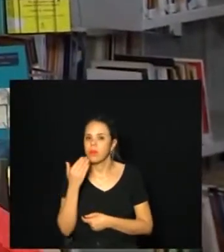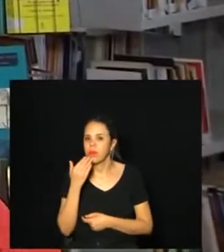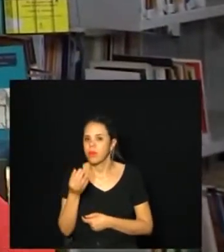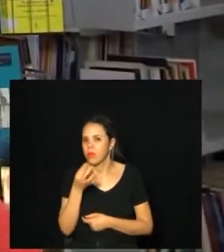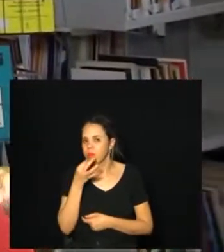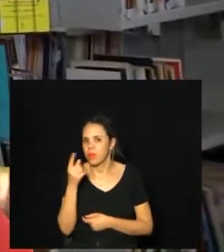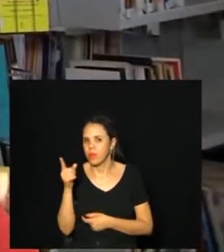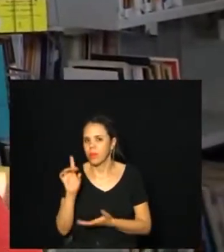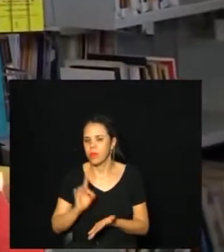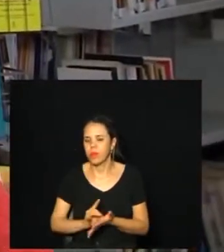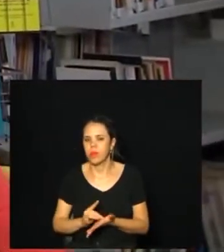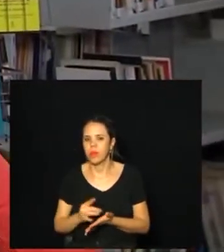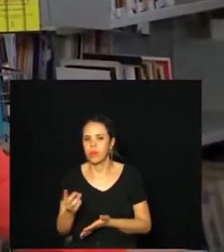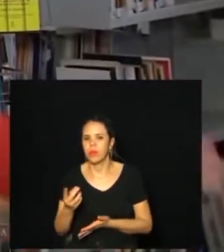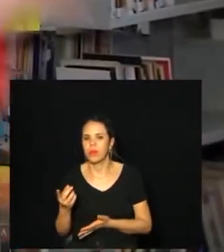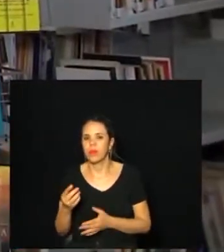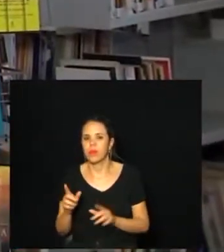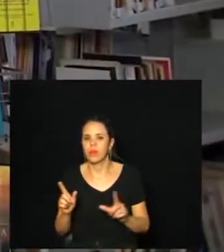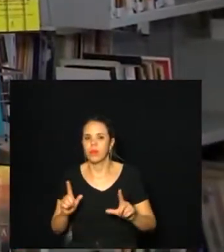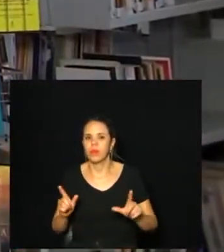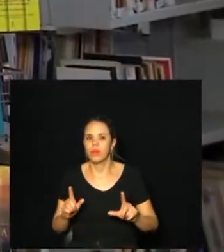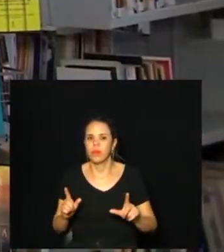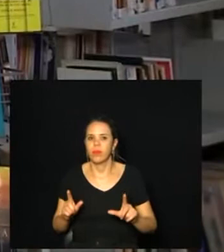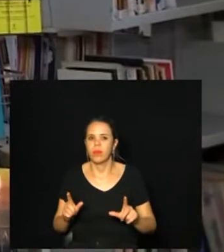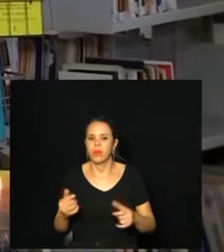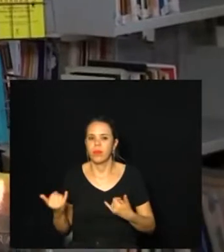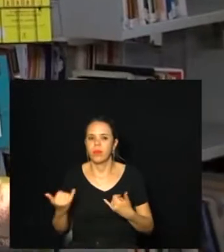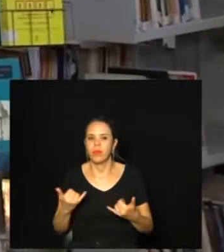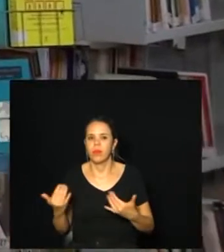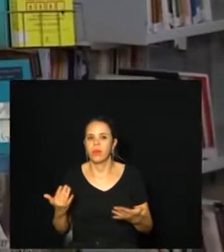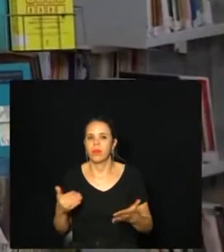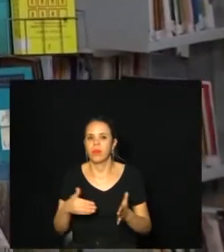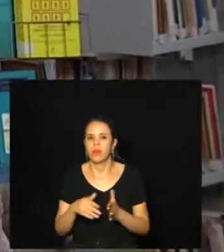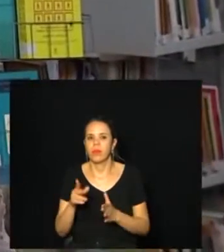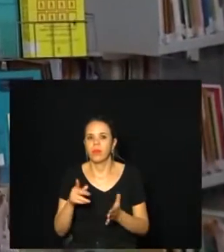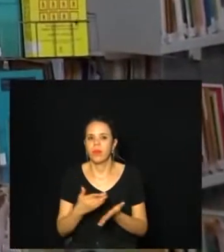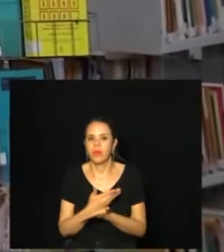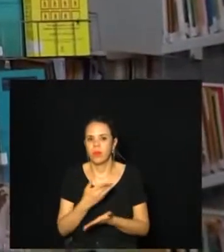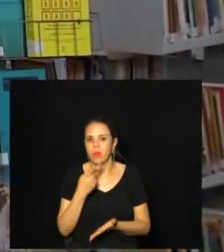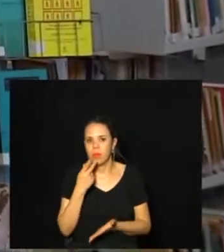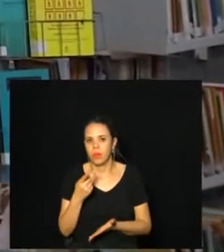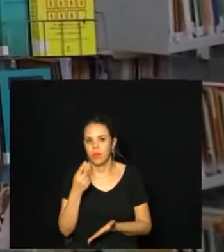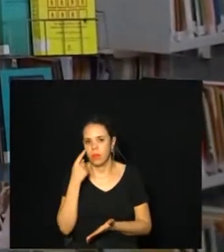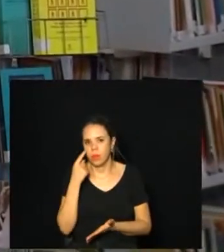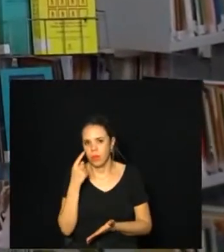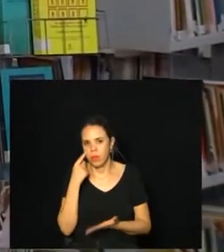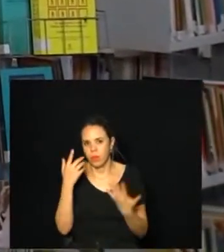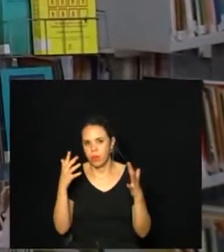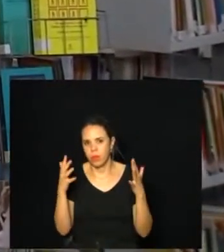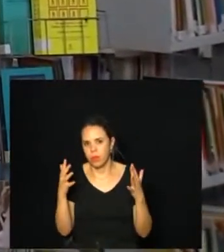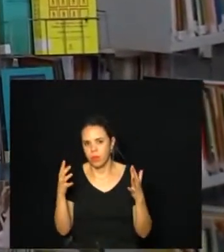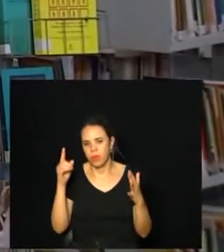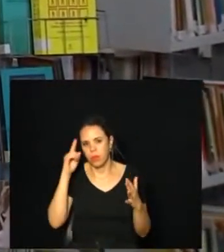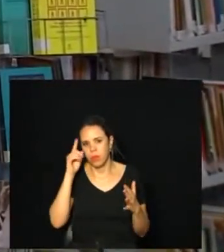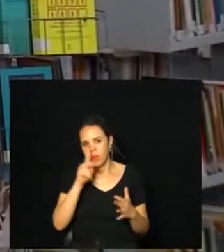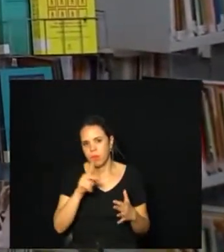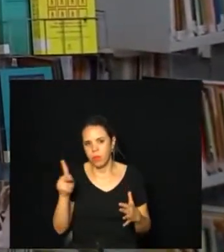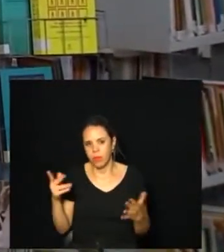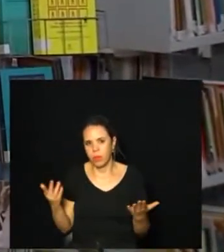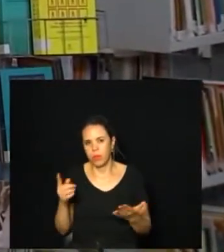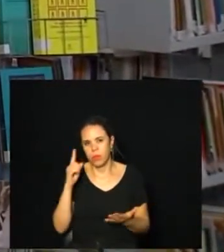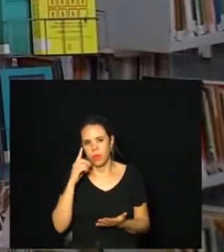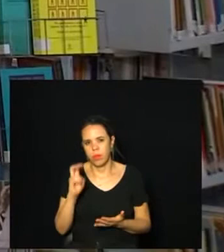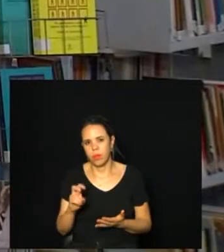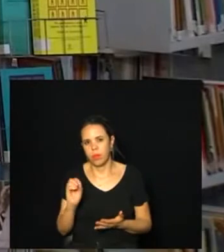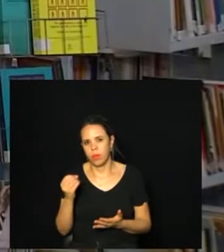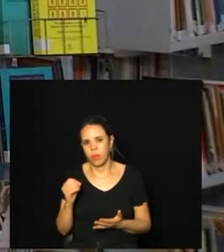opinião sincera aí de você no estúdio e também para me falar qual foi o último livro que você leu, hein? Tô de olho. E parabéns também pelo Dia do Professor, que hoje, dia 15